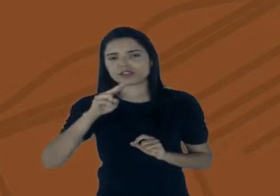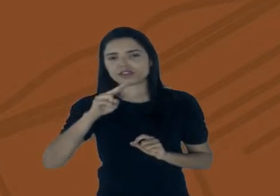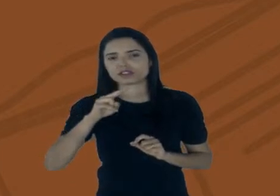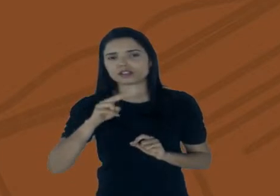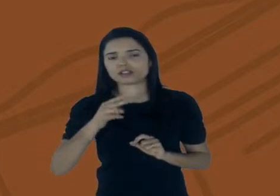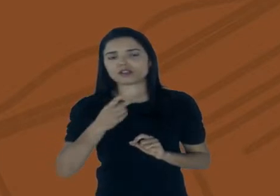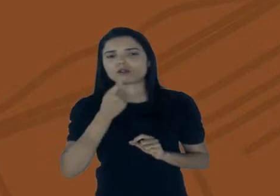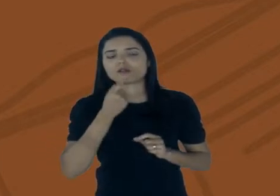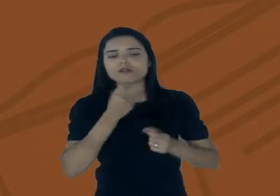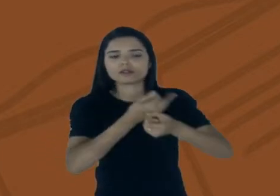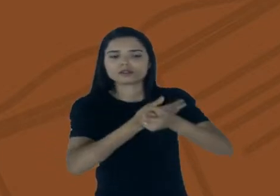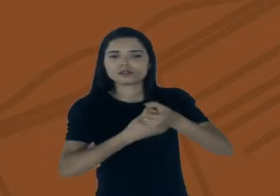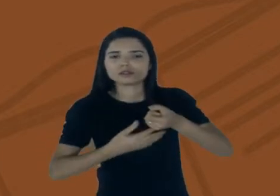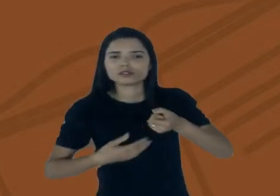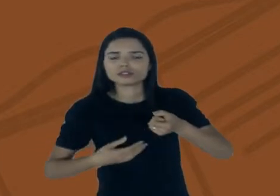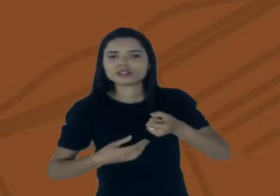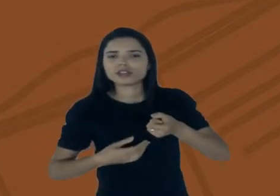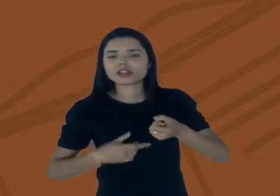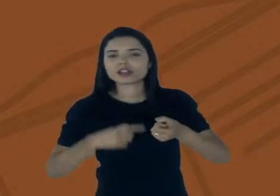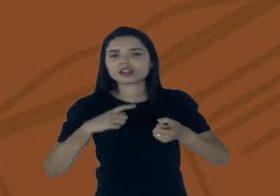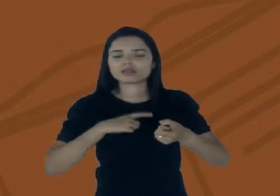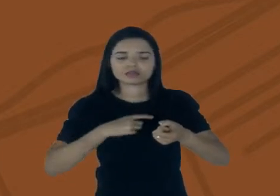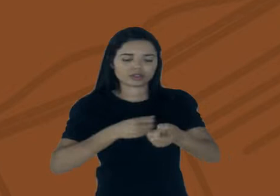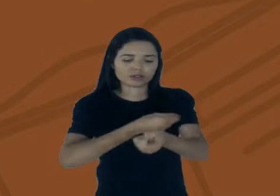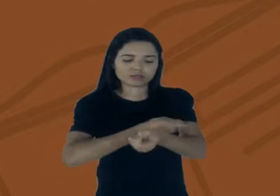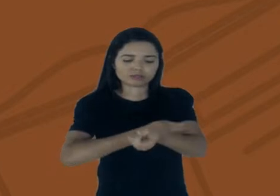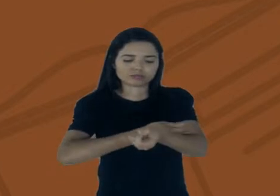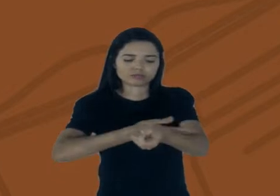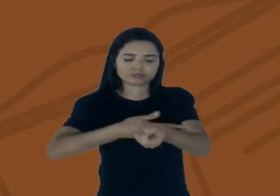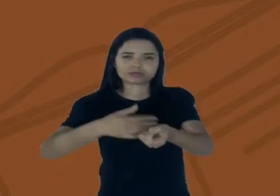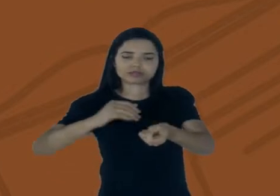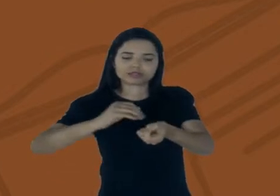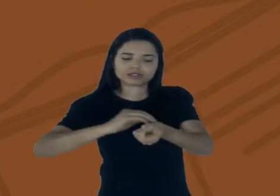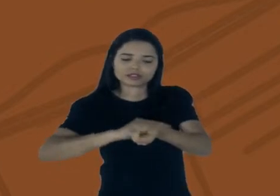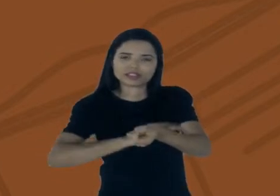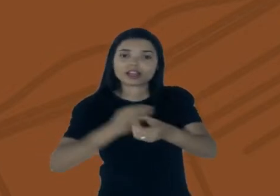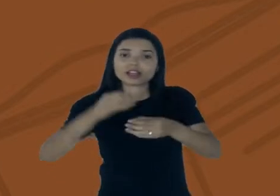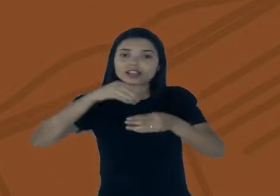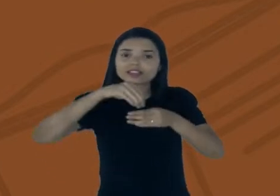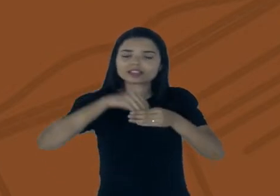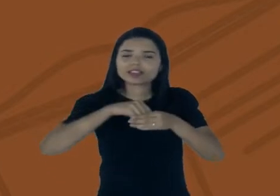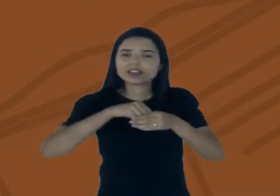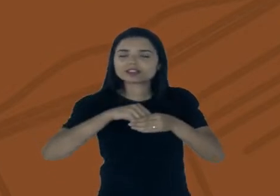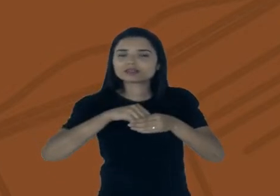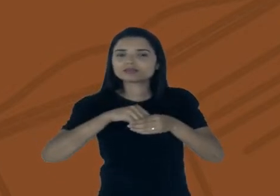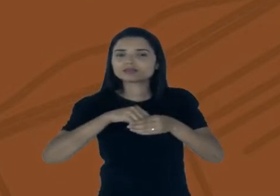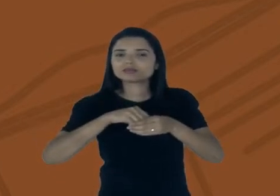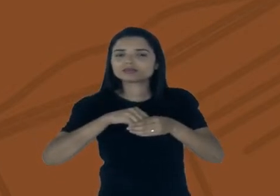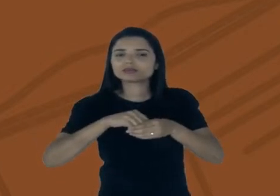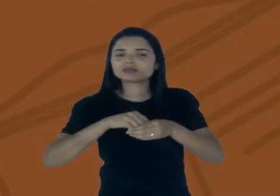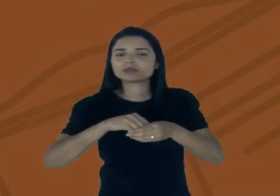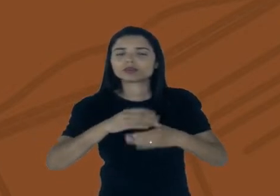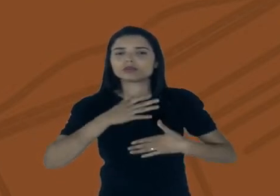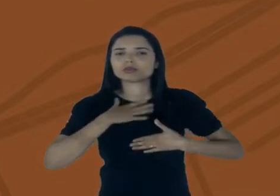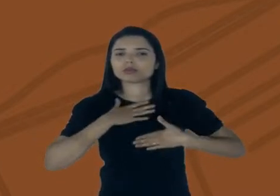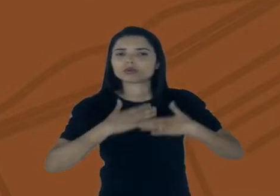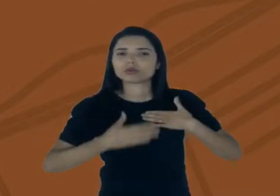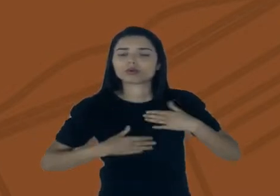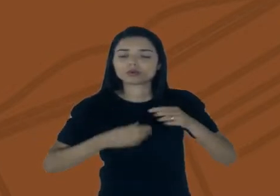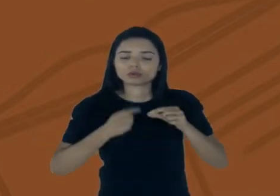muito grande. Então, a força do sangue ele vai estar lá exercendo uma tensão maior dentro dos